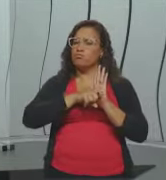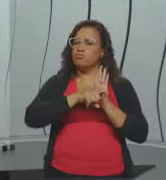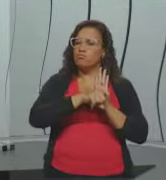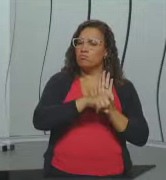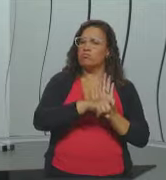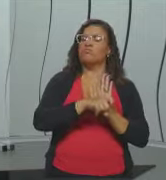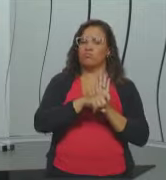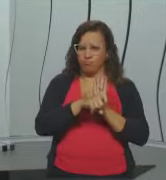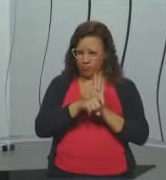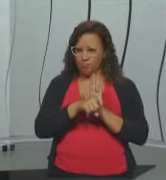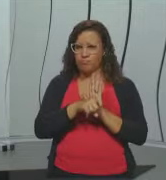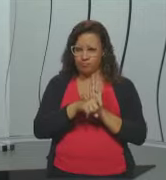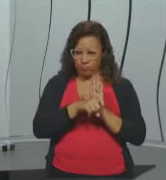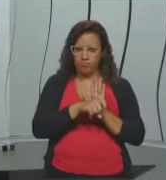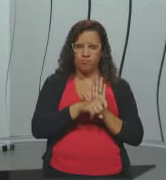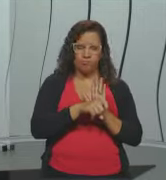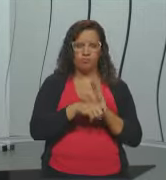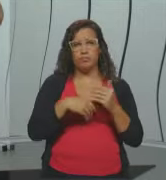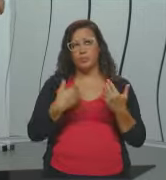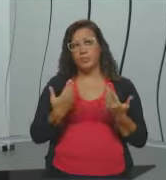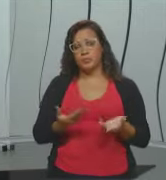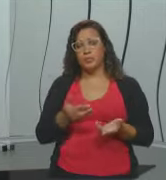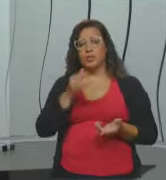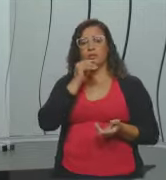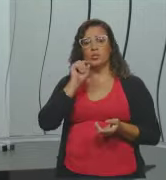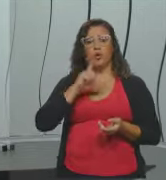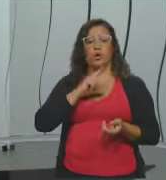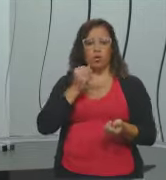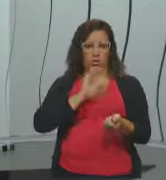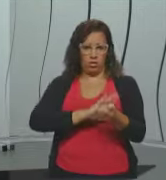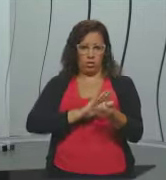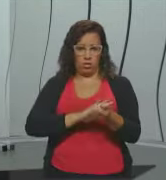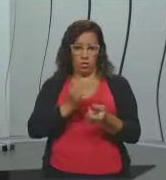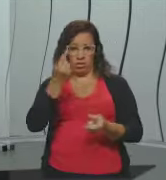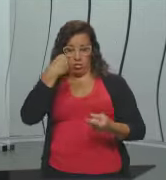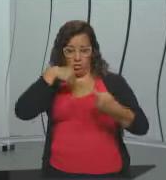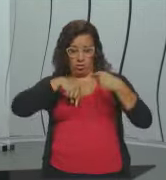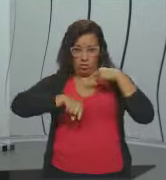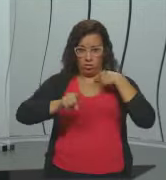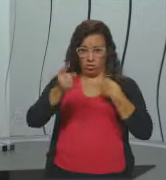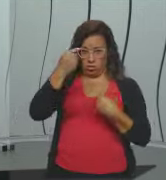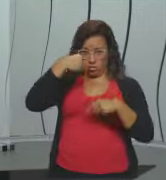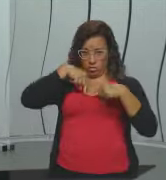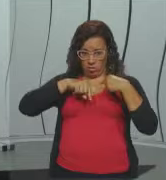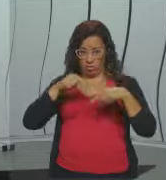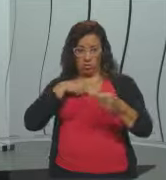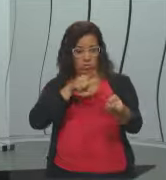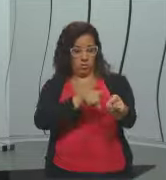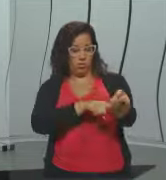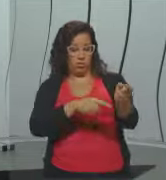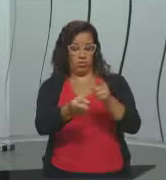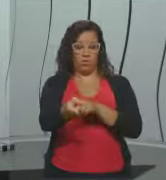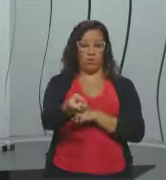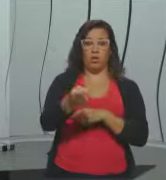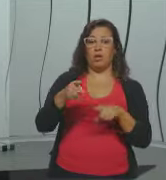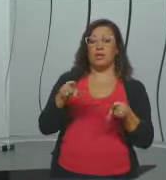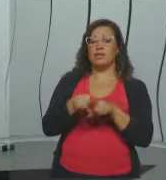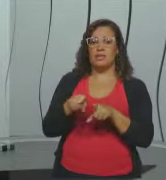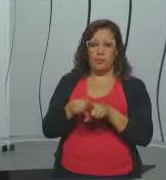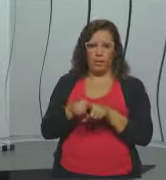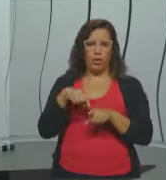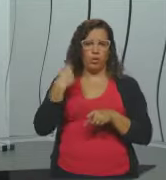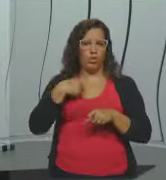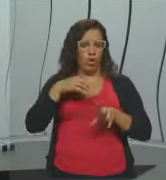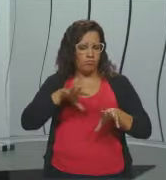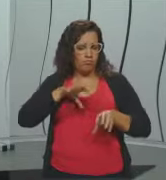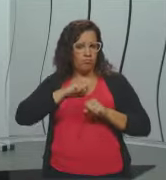no equilíbrio do seu sistema imunológico, das suas defesas do seu organismo, mas também para ajudar a digerir algumas coisas que